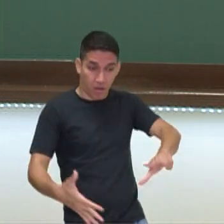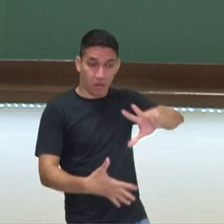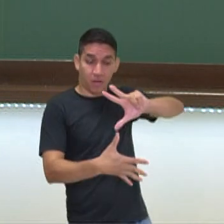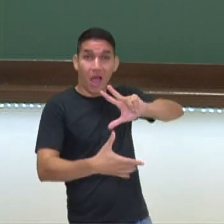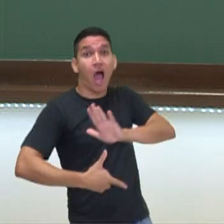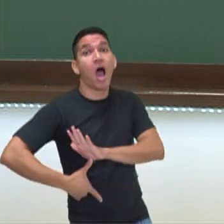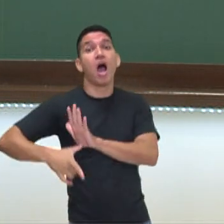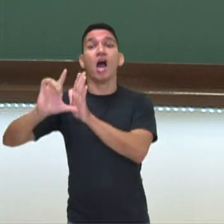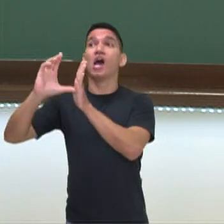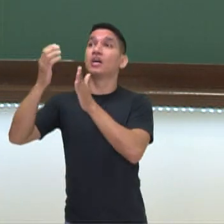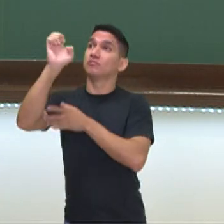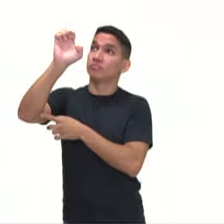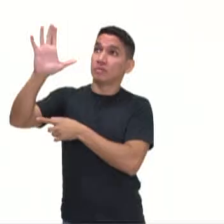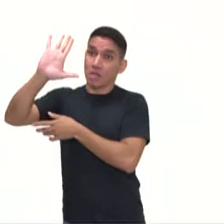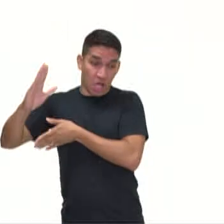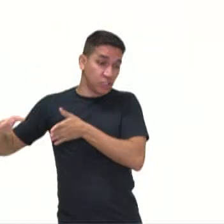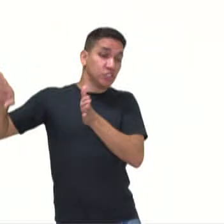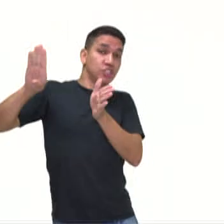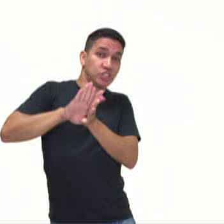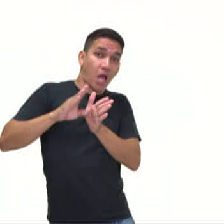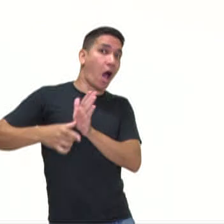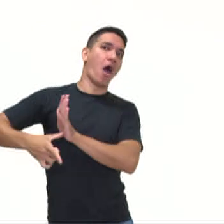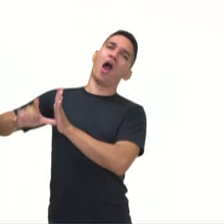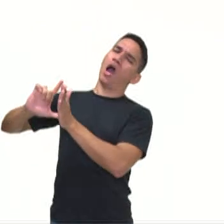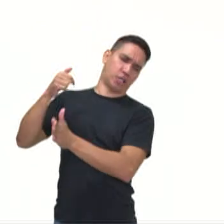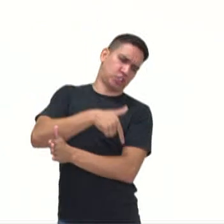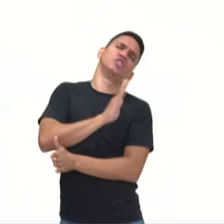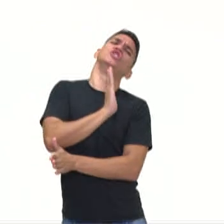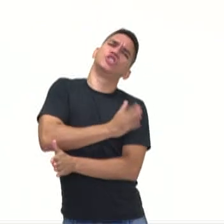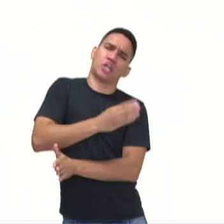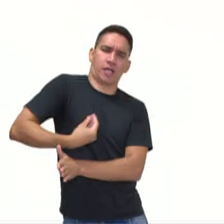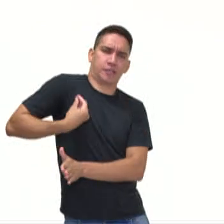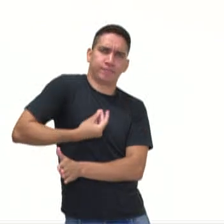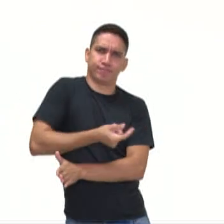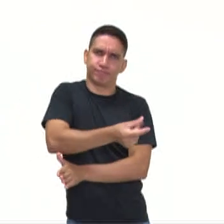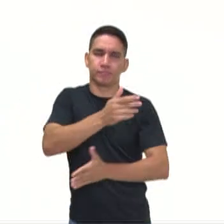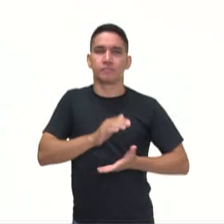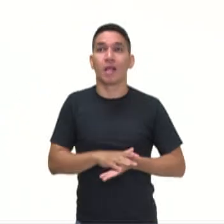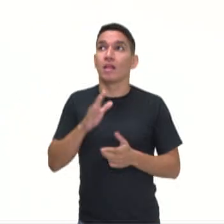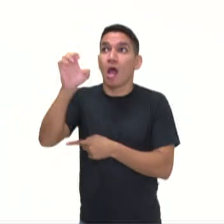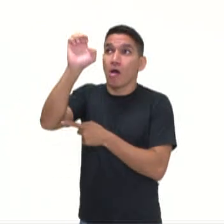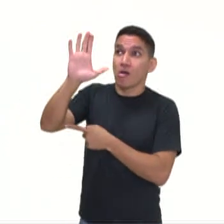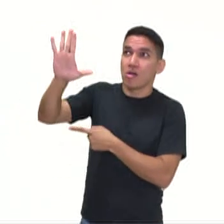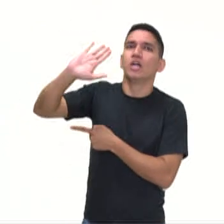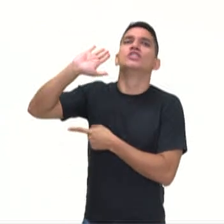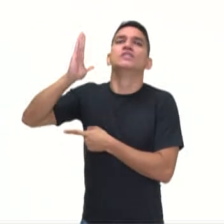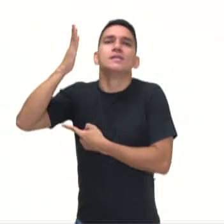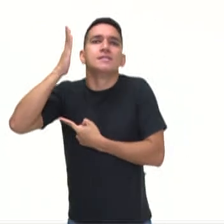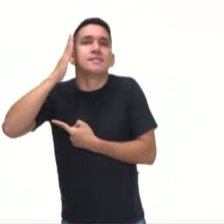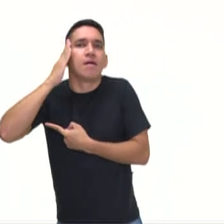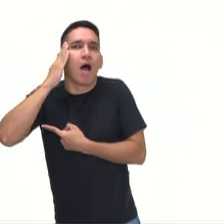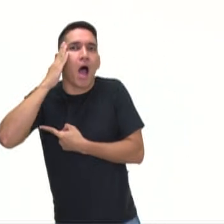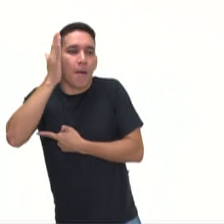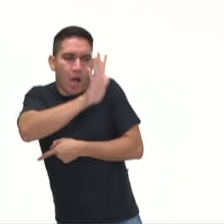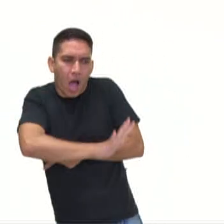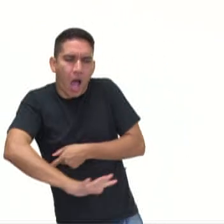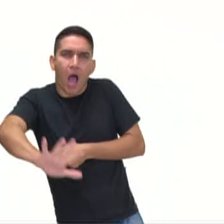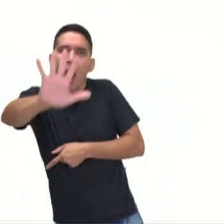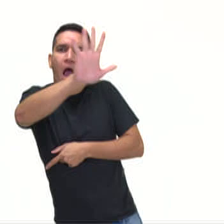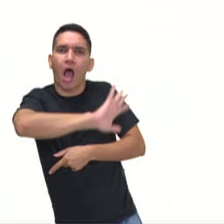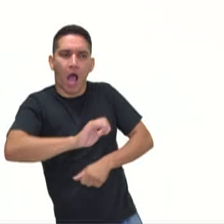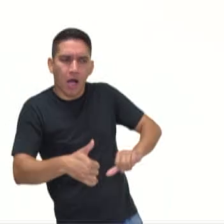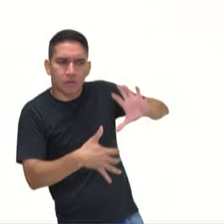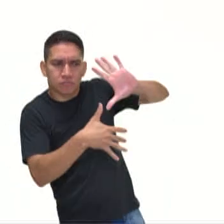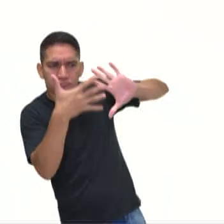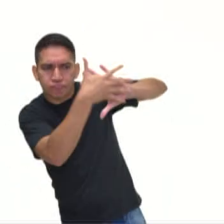Cristóvão Colombo. Então aqui, ó, os europeus já sabiam da existência de territórios americanos mesmo antes